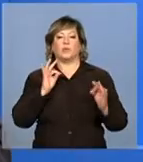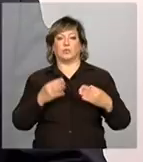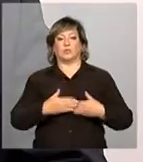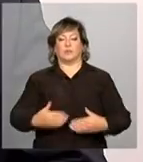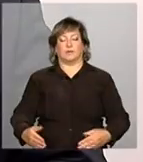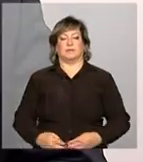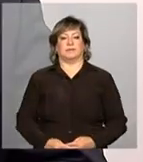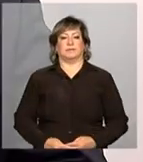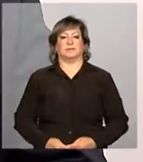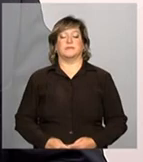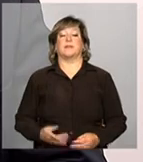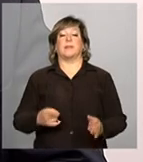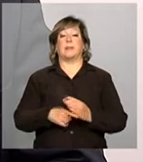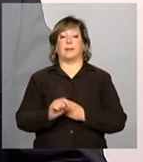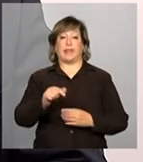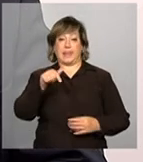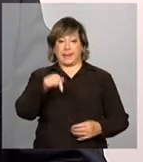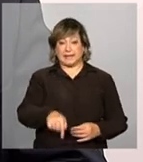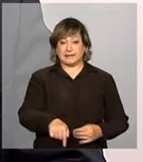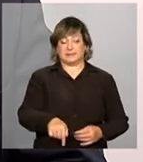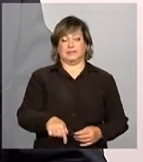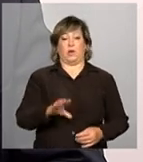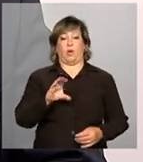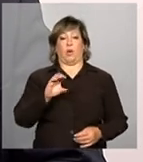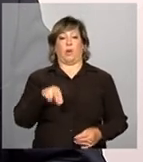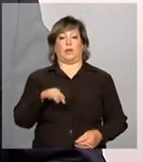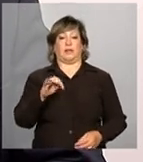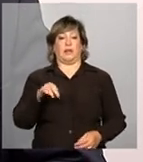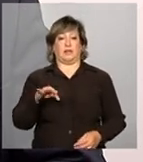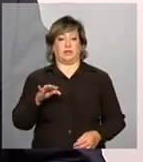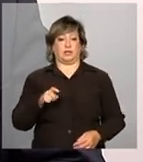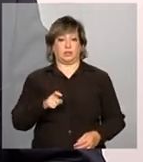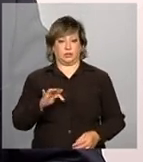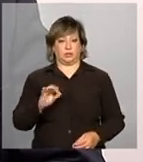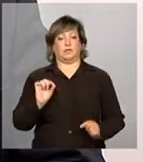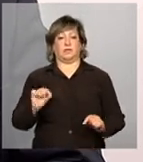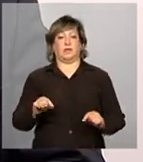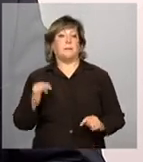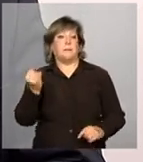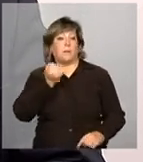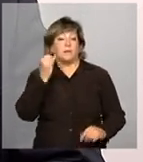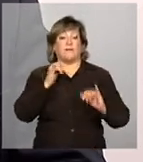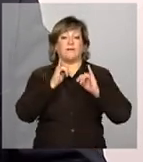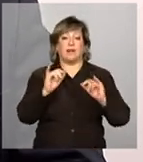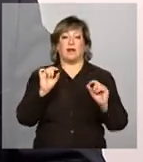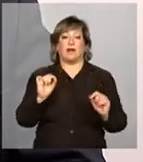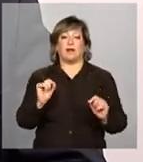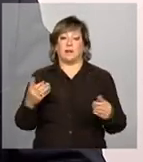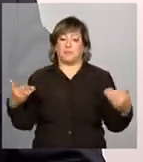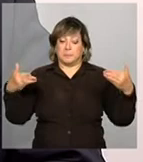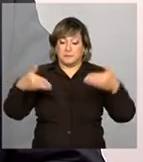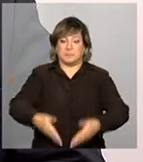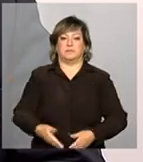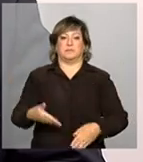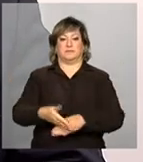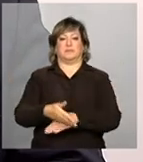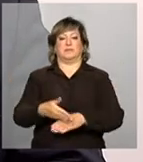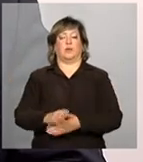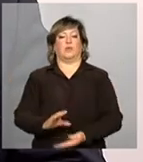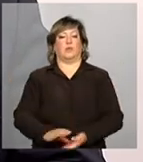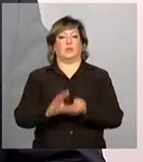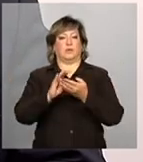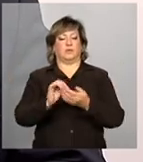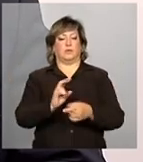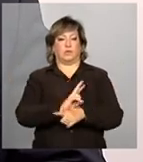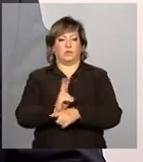assim Nesse contexto é ressaltar a importância também da participação dos conselhos né do controle social